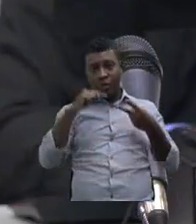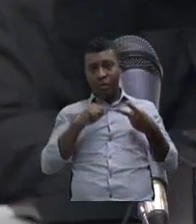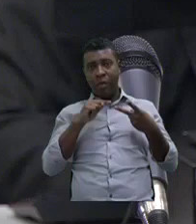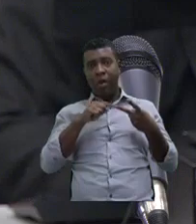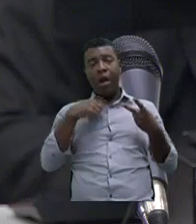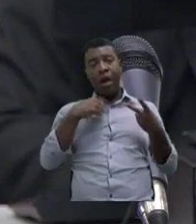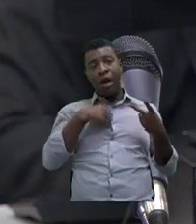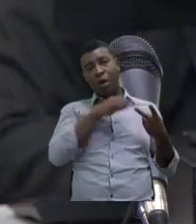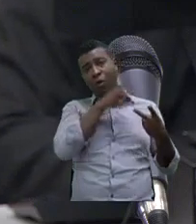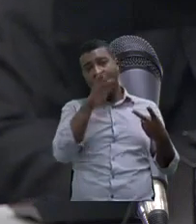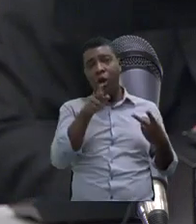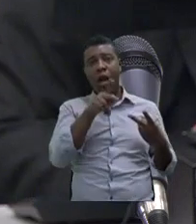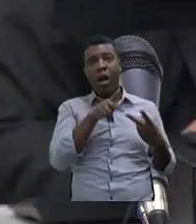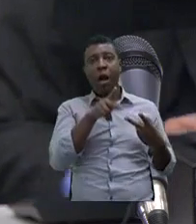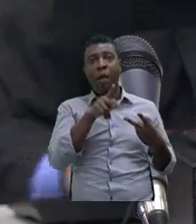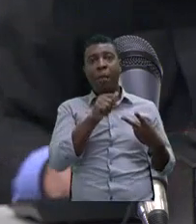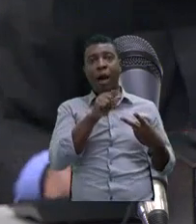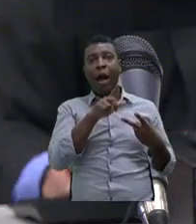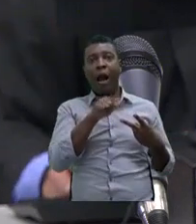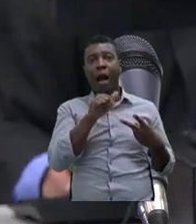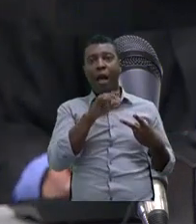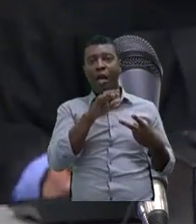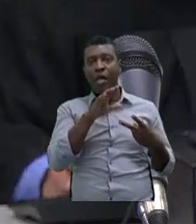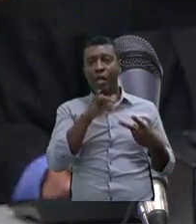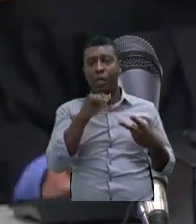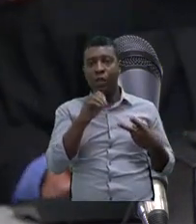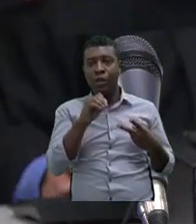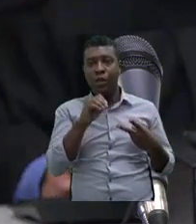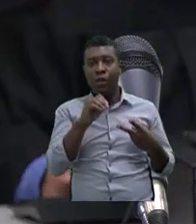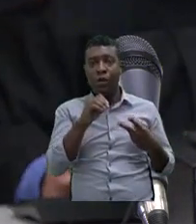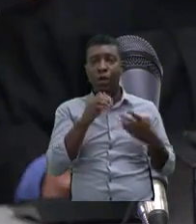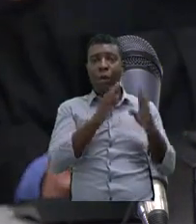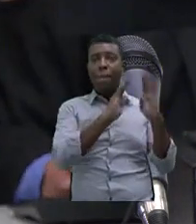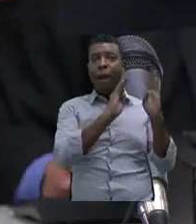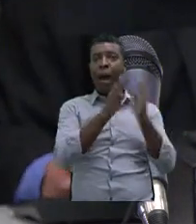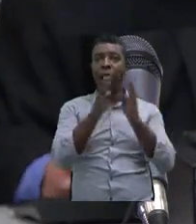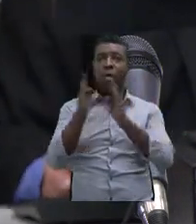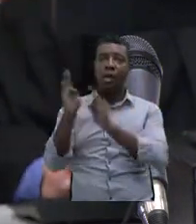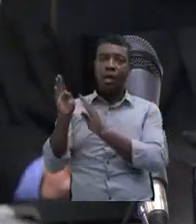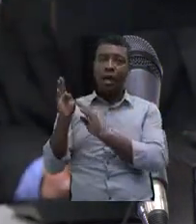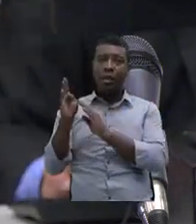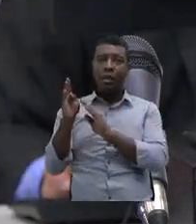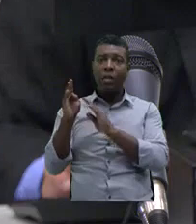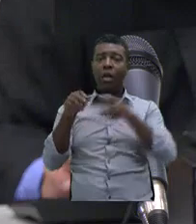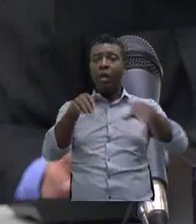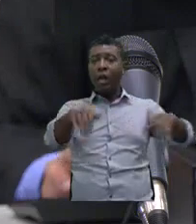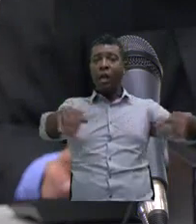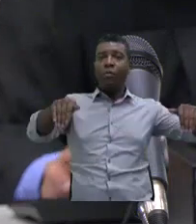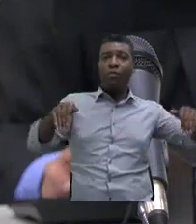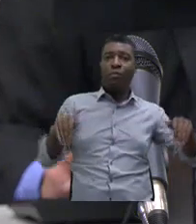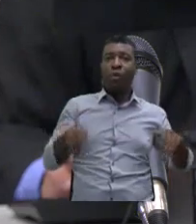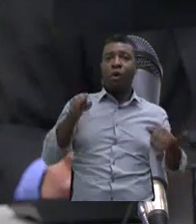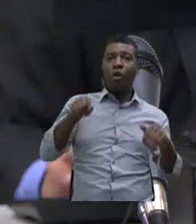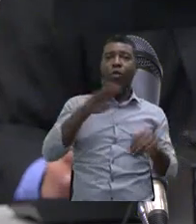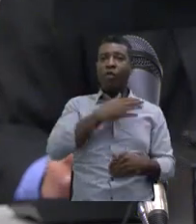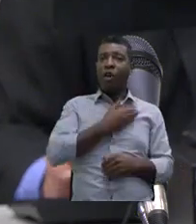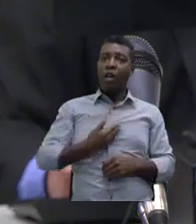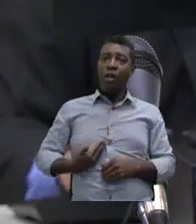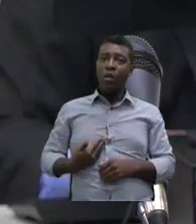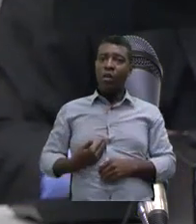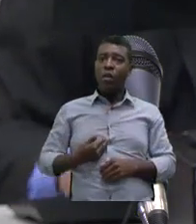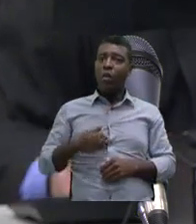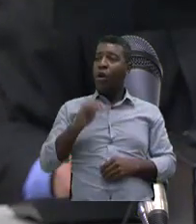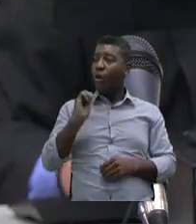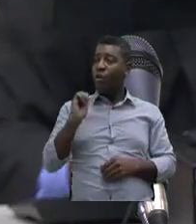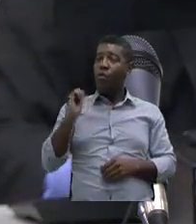das Artes, na posse do governador. A hora que eu saí lá fora, o que tinha lá fora? Uma